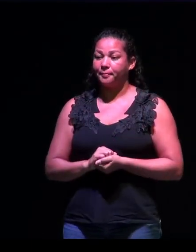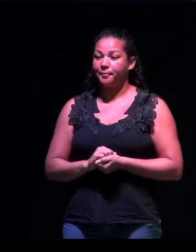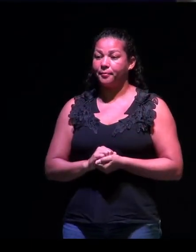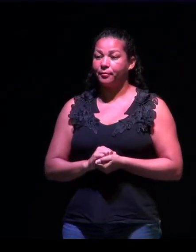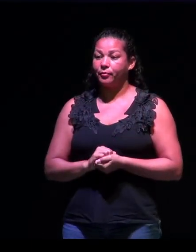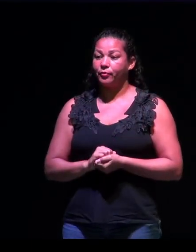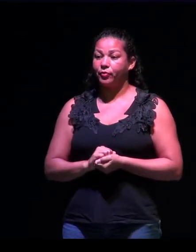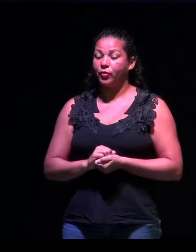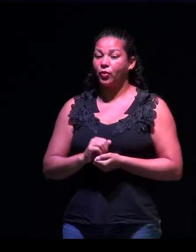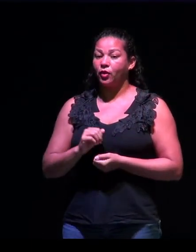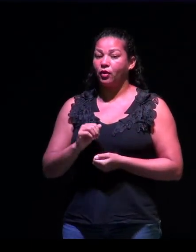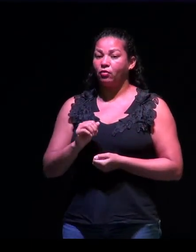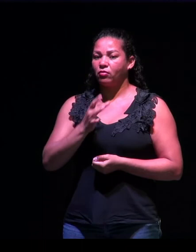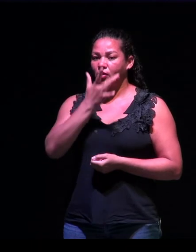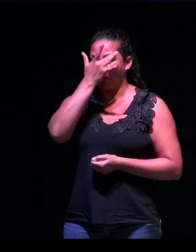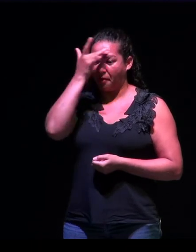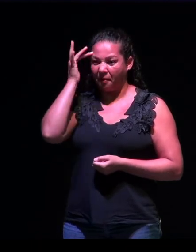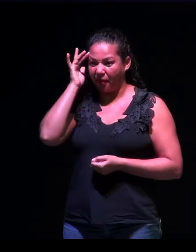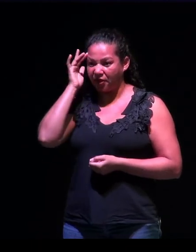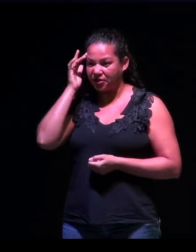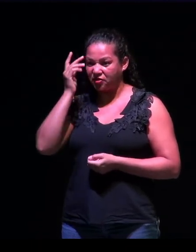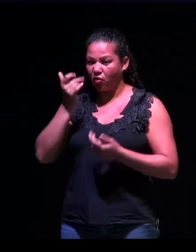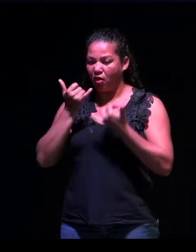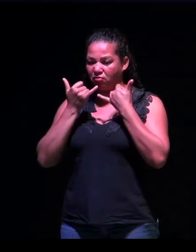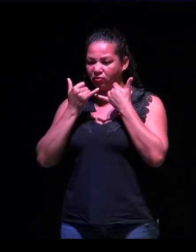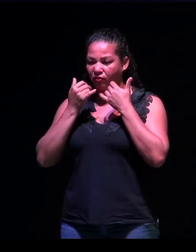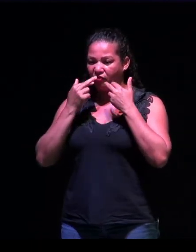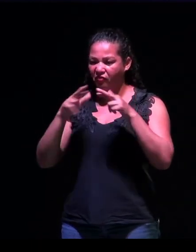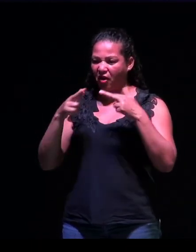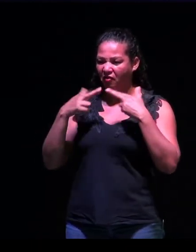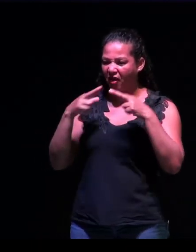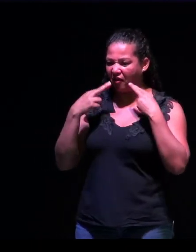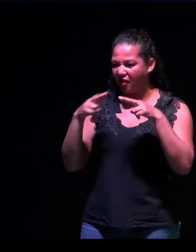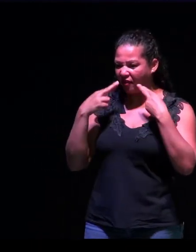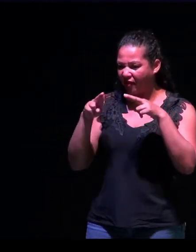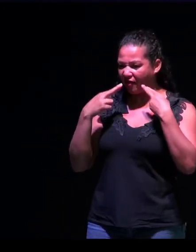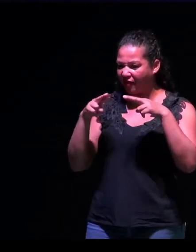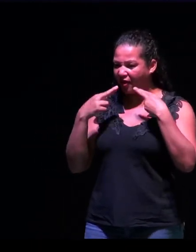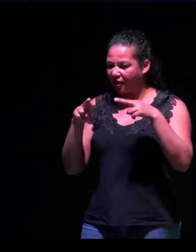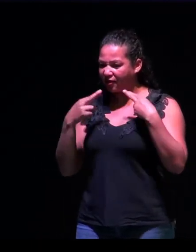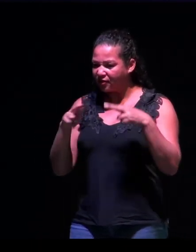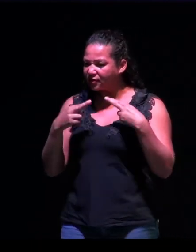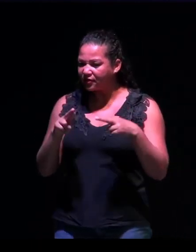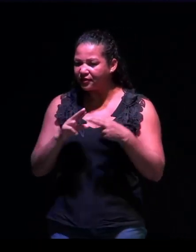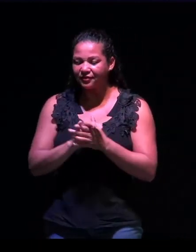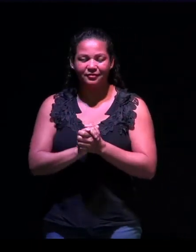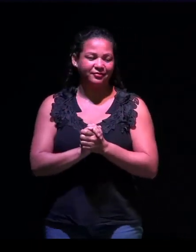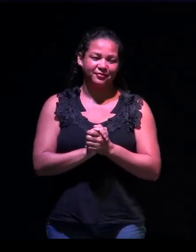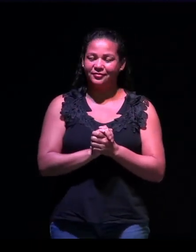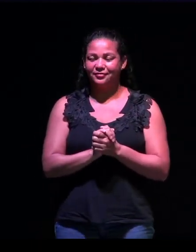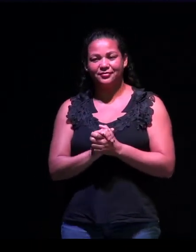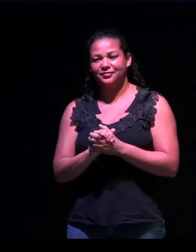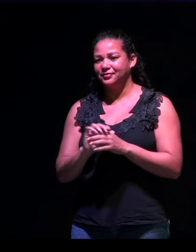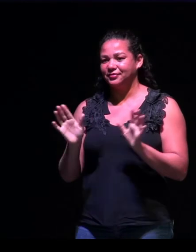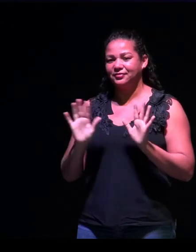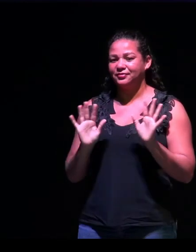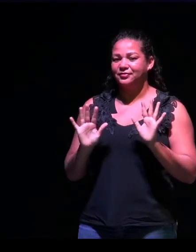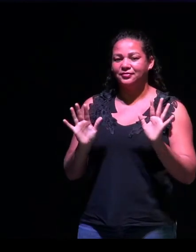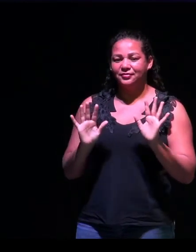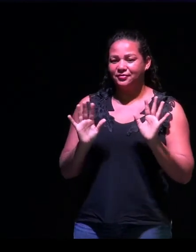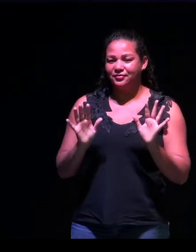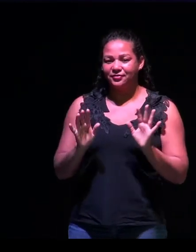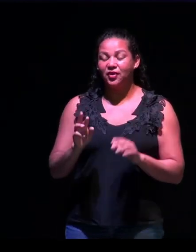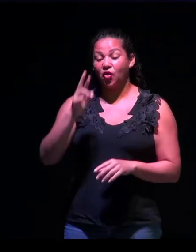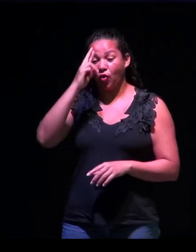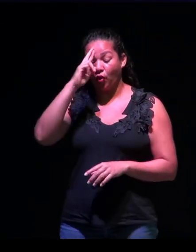Ninguém vai falar mal dele, porque não vai ter coragem, e todo mundo vai gostar dele, porque vai ser, sabe, o mundo vai dizer, esse é um homem bom, vai ser bom estar no